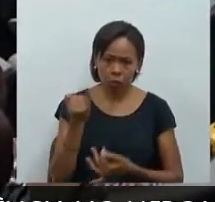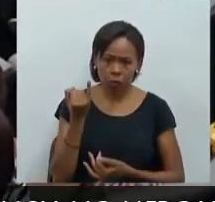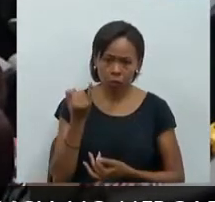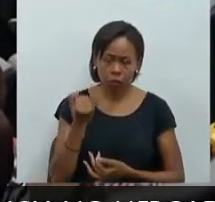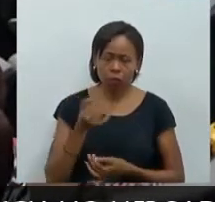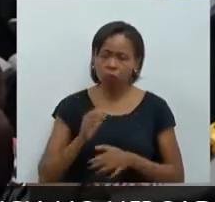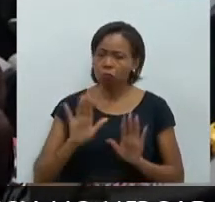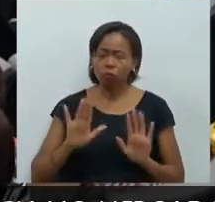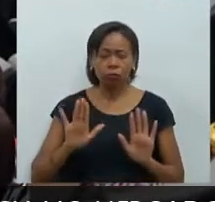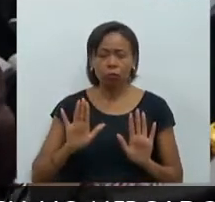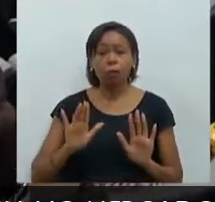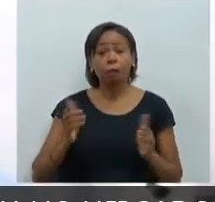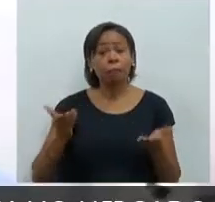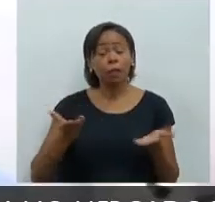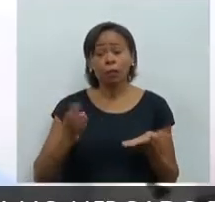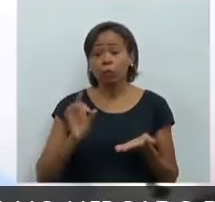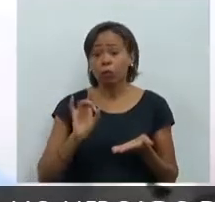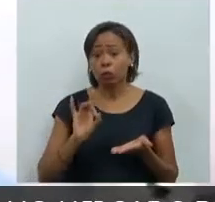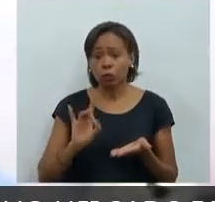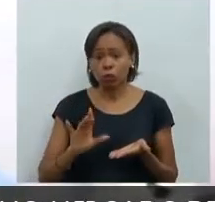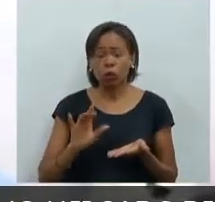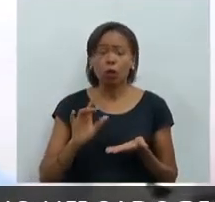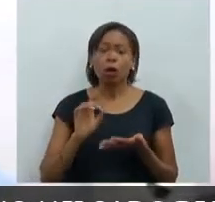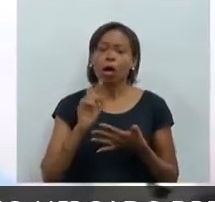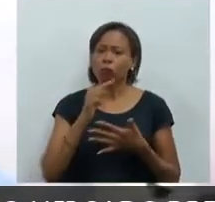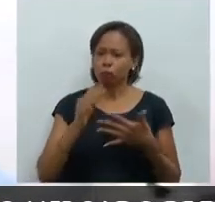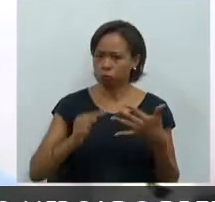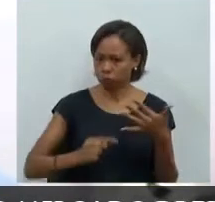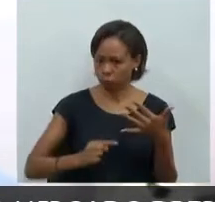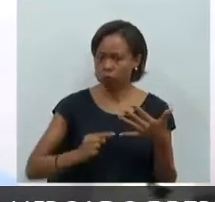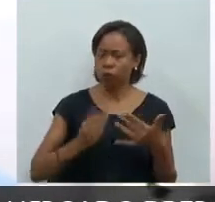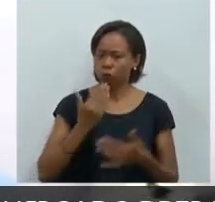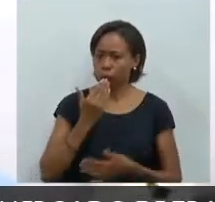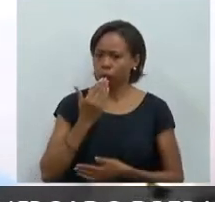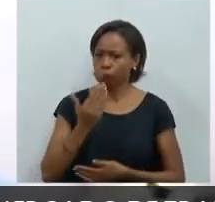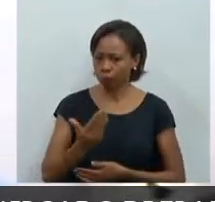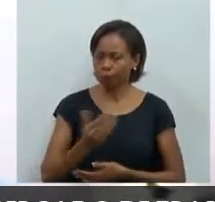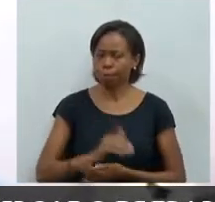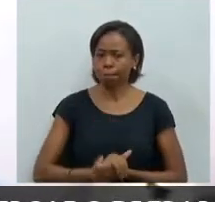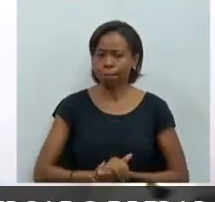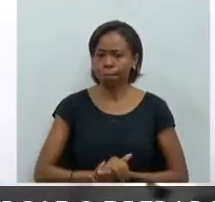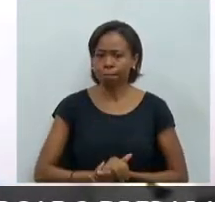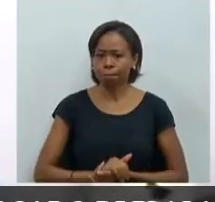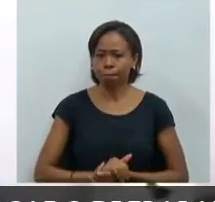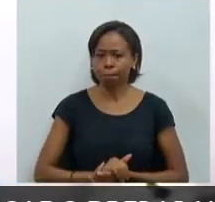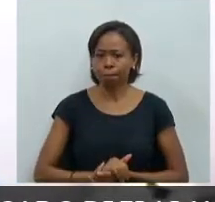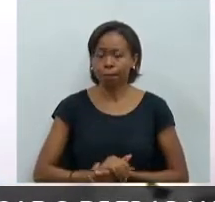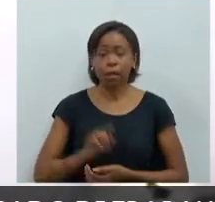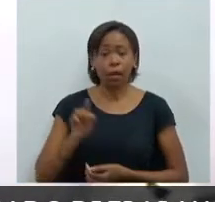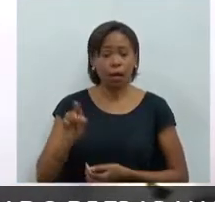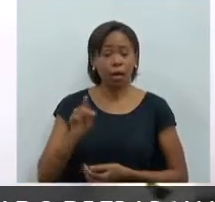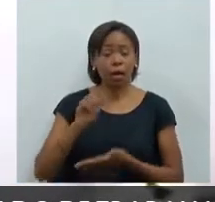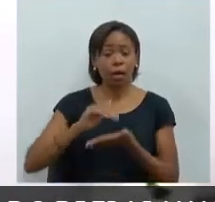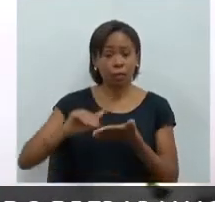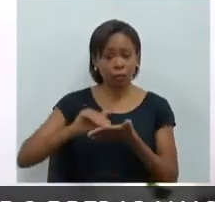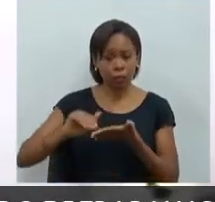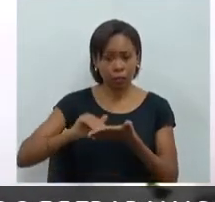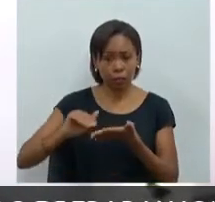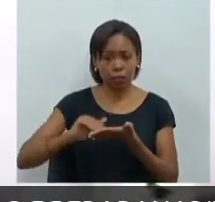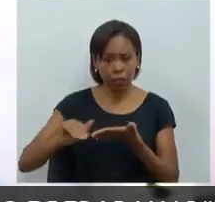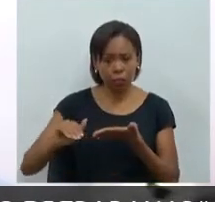que no momento seria, a princípio seriam essas reivindicações. Tá, igual eu disse, a própria secretaria tem buscado nos